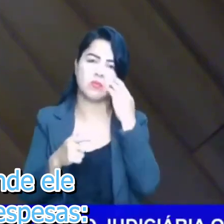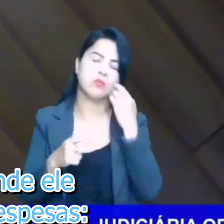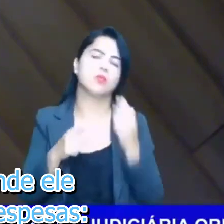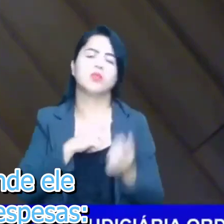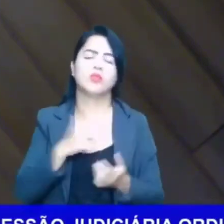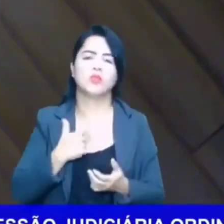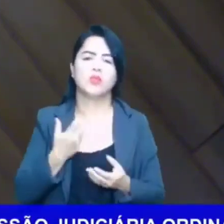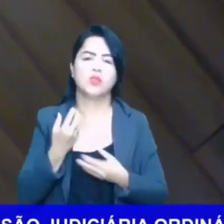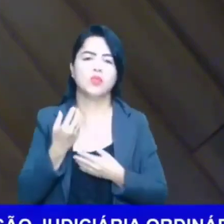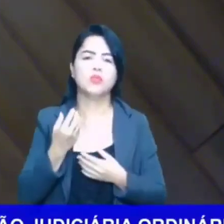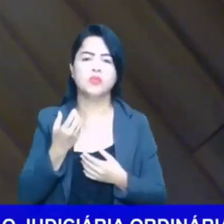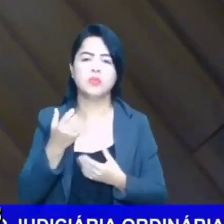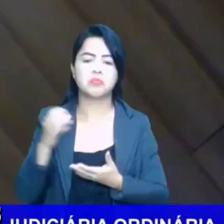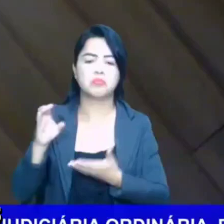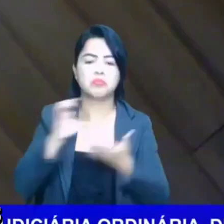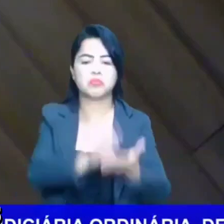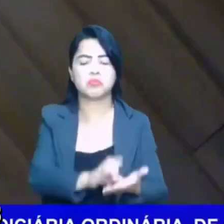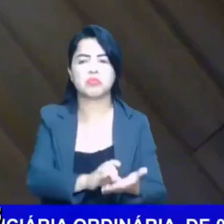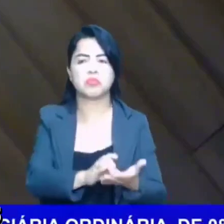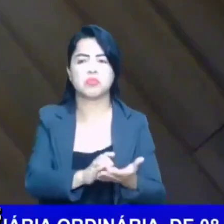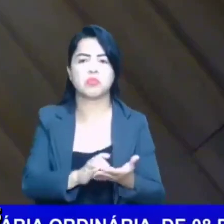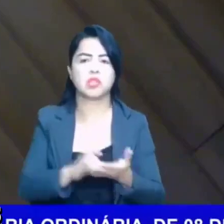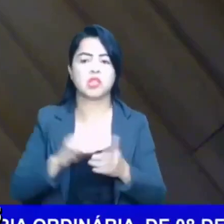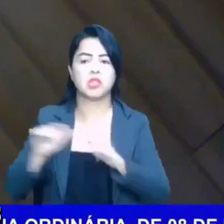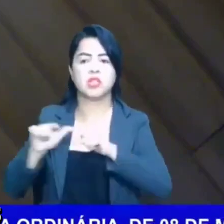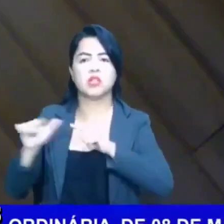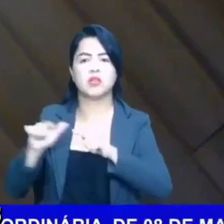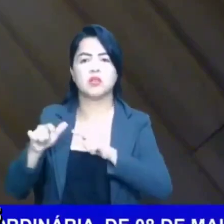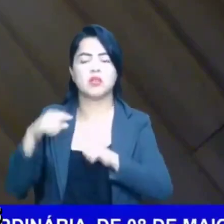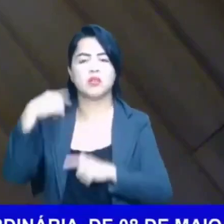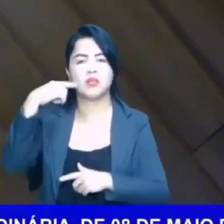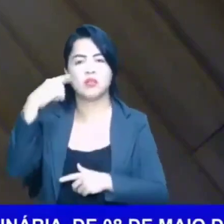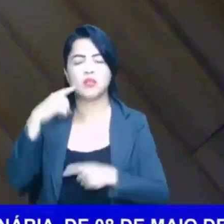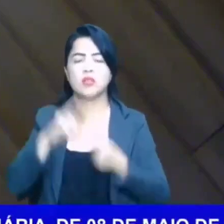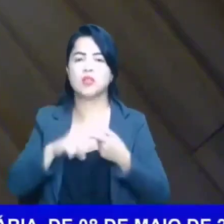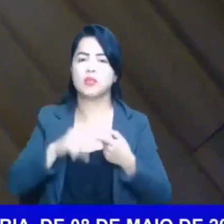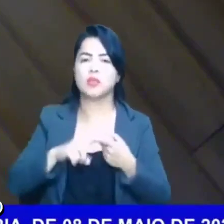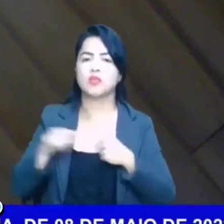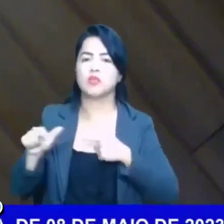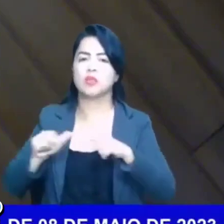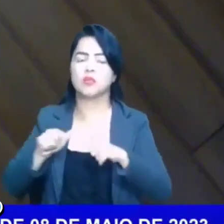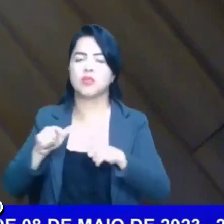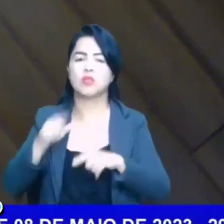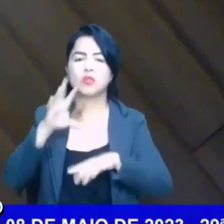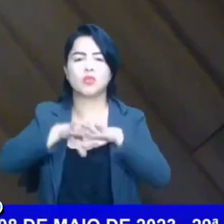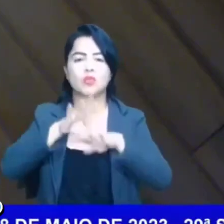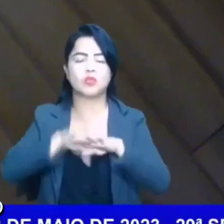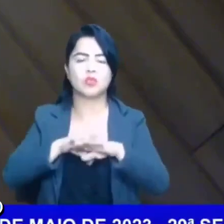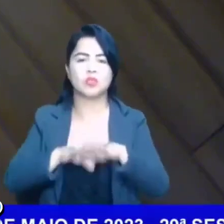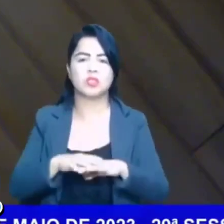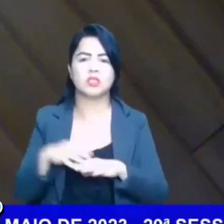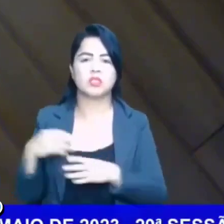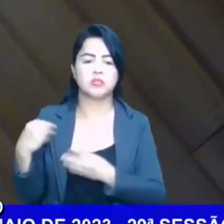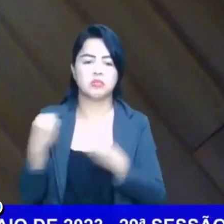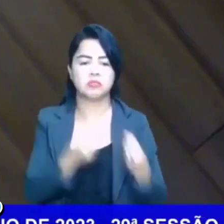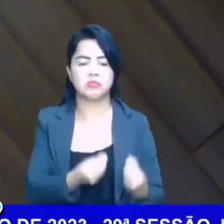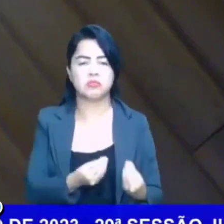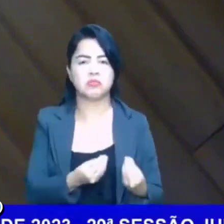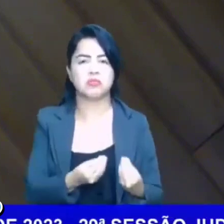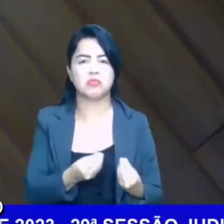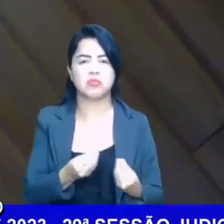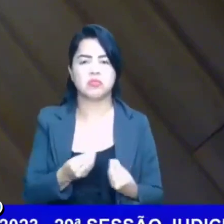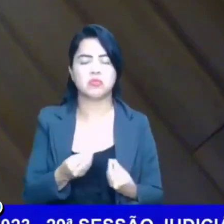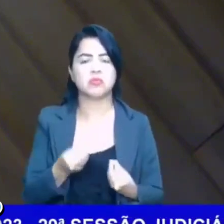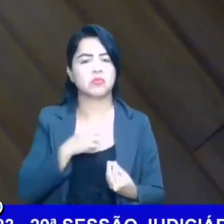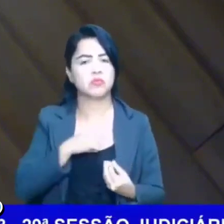registro das despesas, prestação de serviços advocatícios e contábeis, nem mesmo na forma de doação de serviços